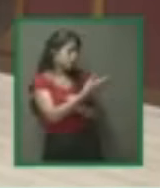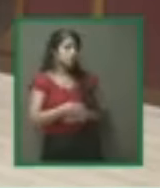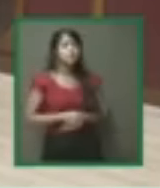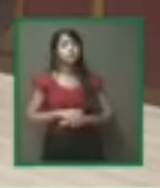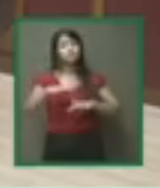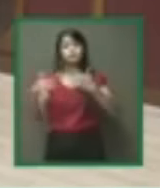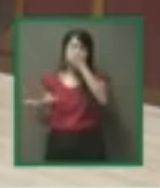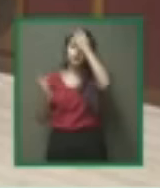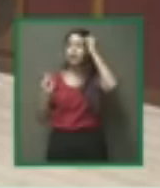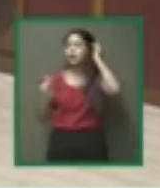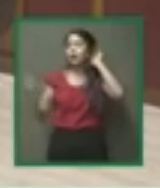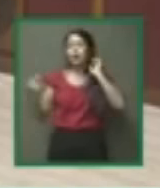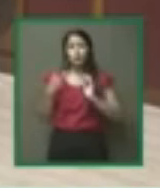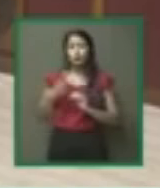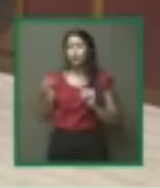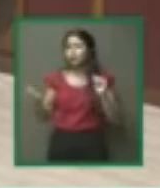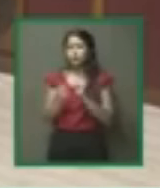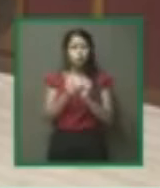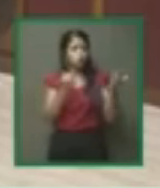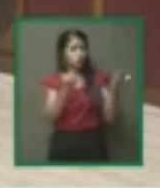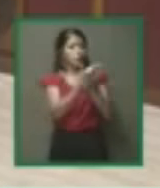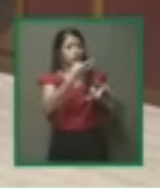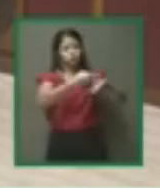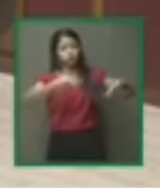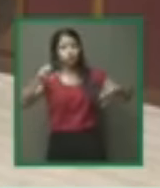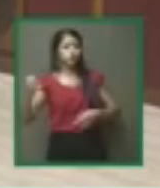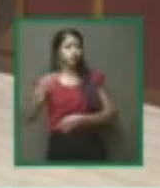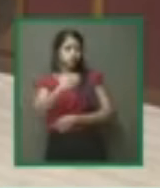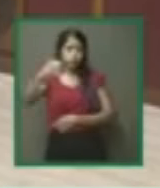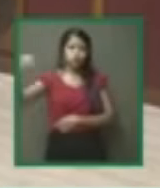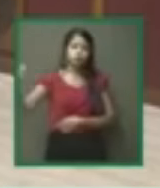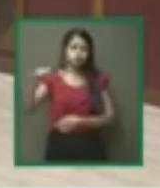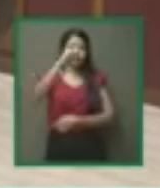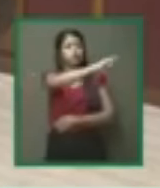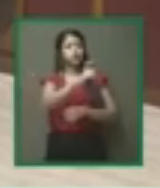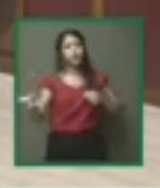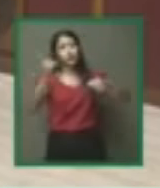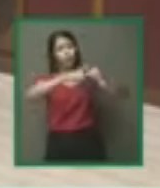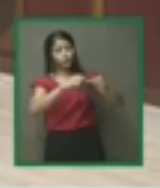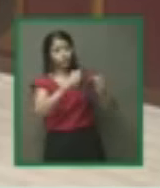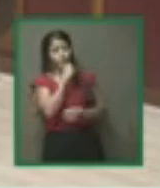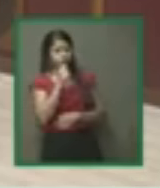aí ele me ajudou a comprar as passagens e a gente veio embora. Quando a gente veio